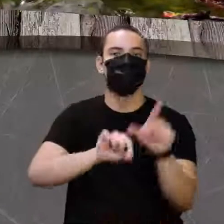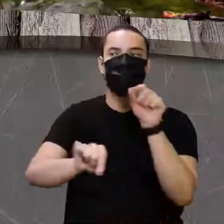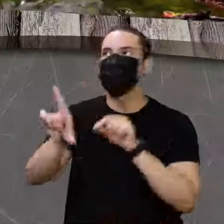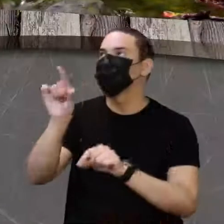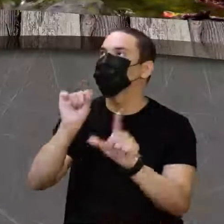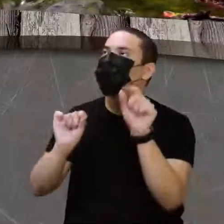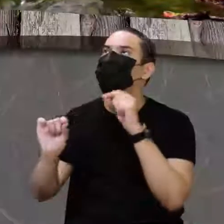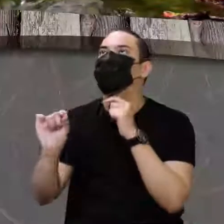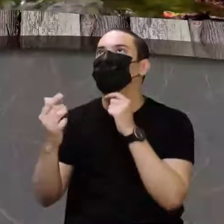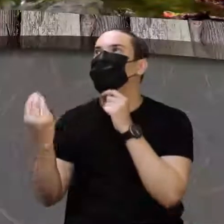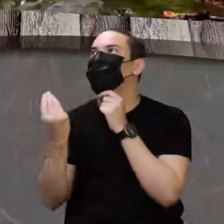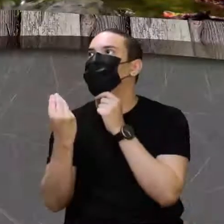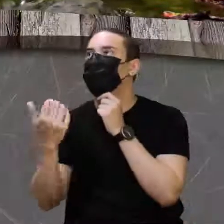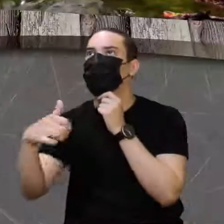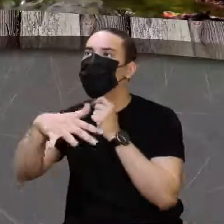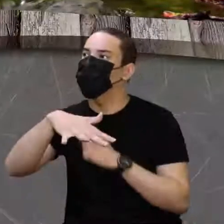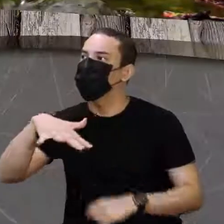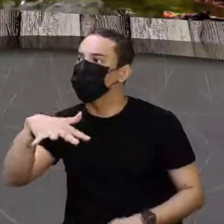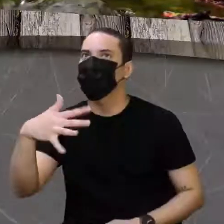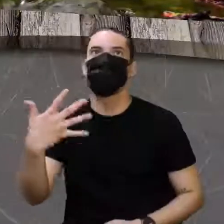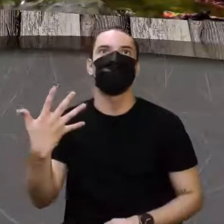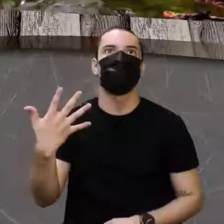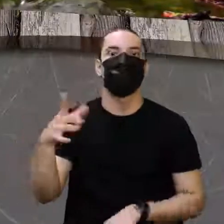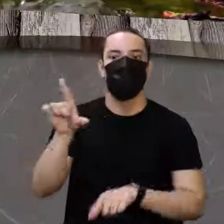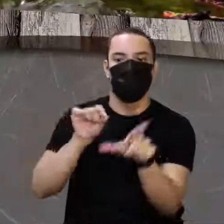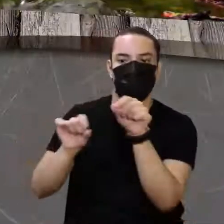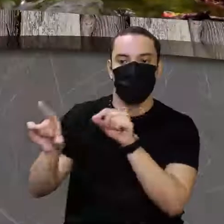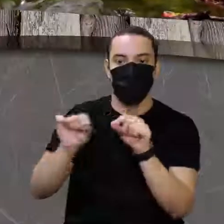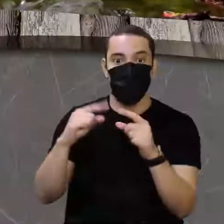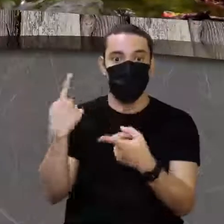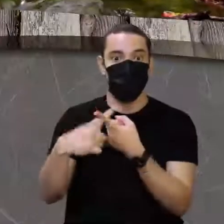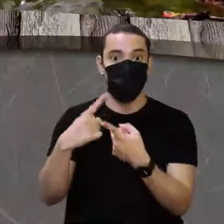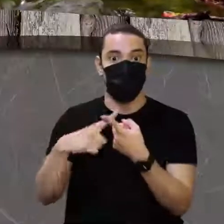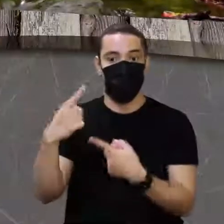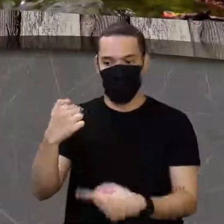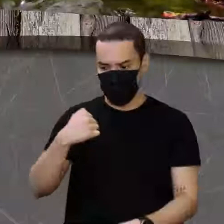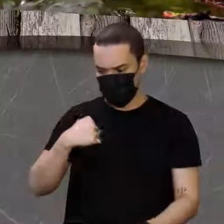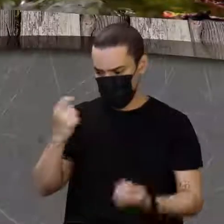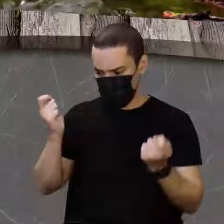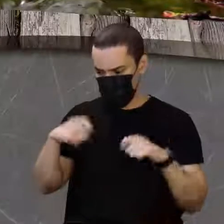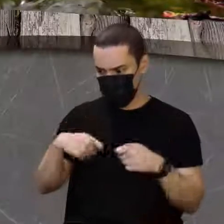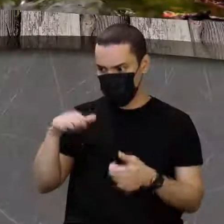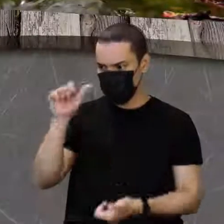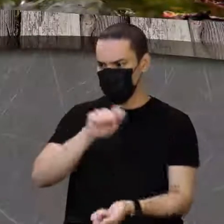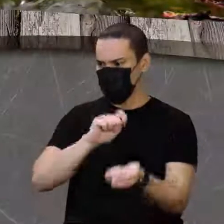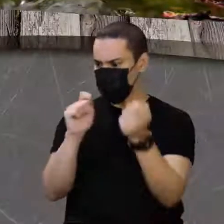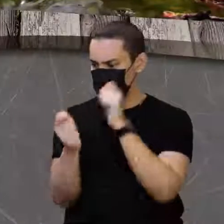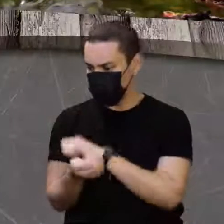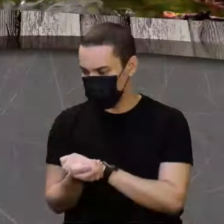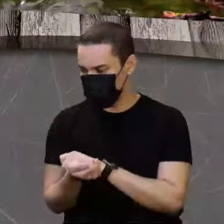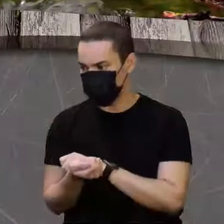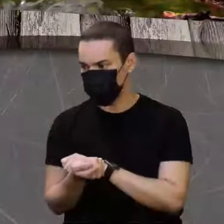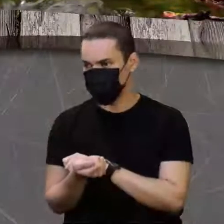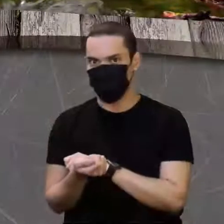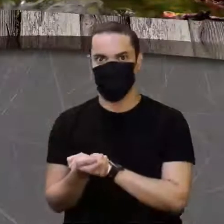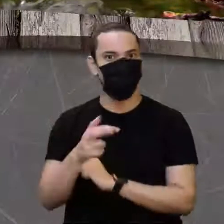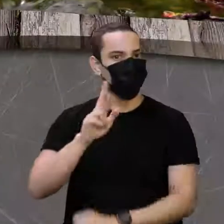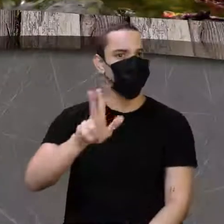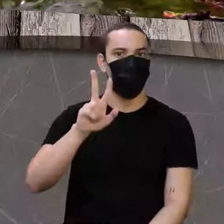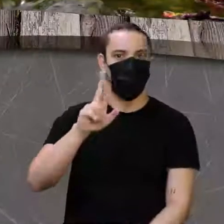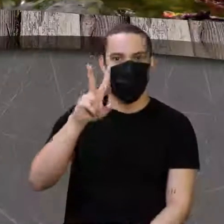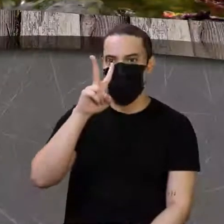seleções. Aqueles que estariam mais adaptados, não são os que são mais